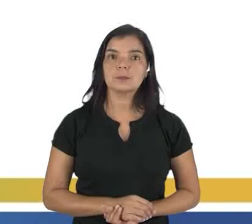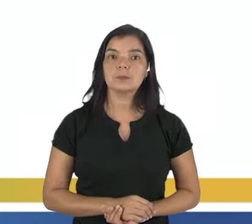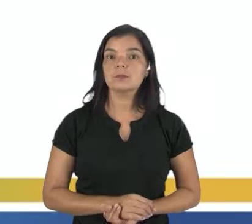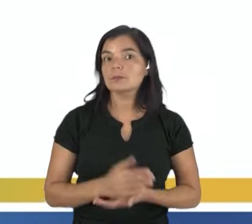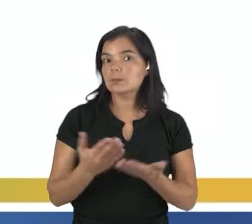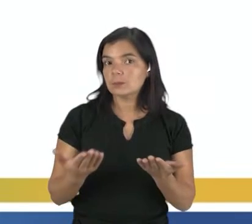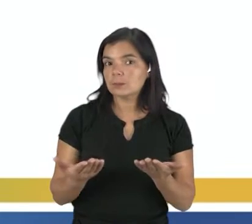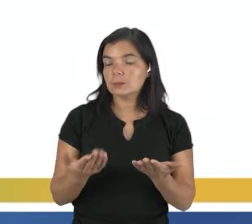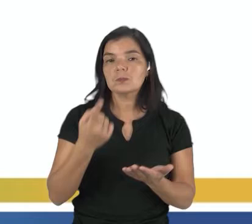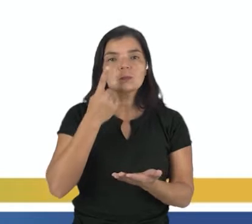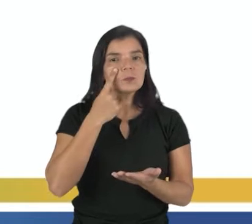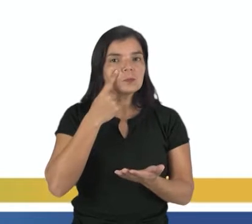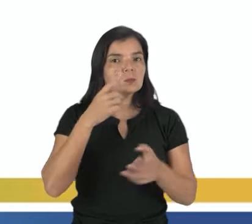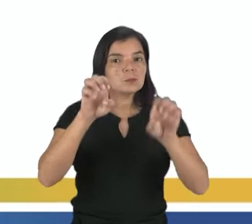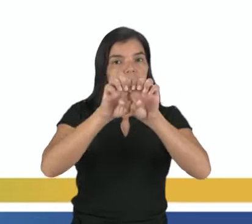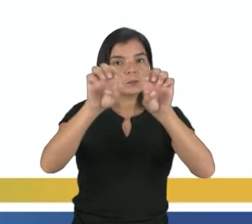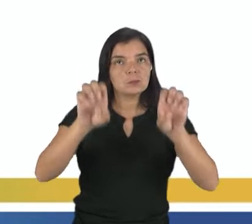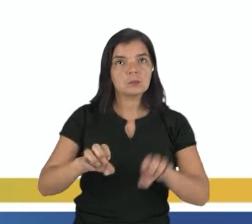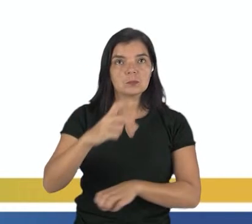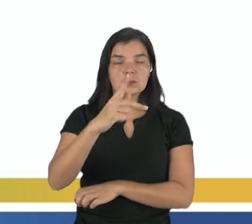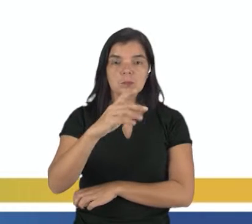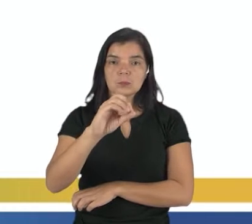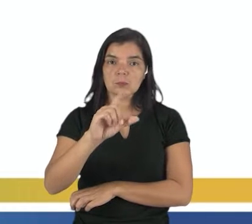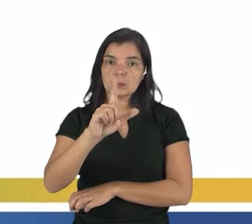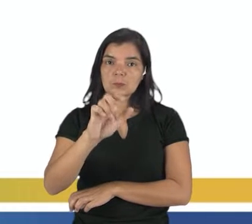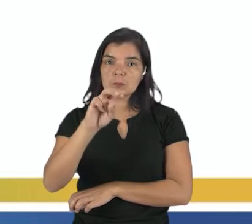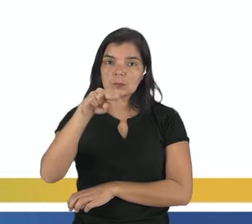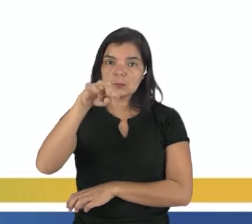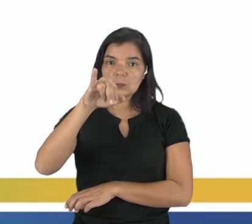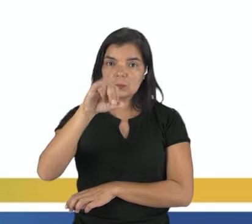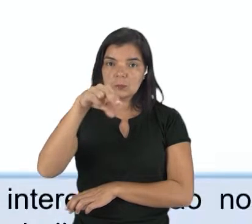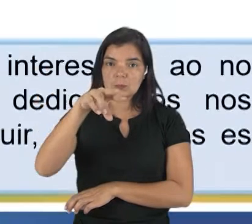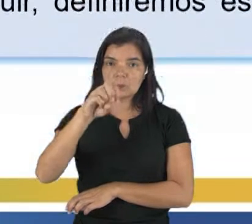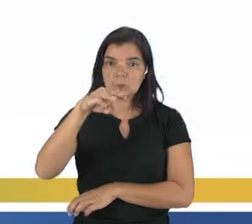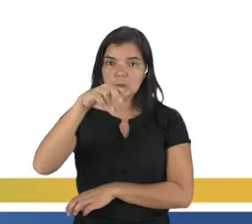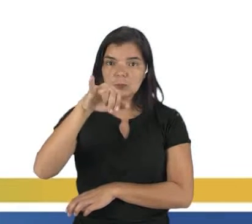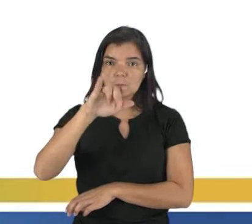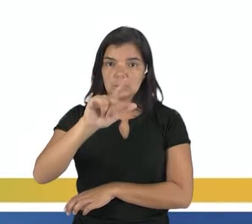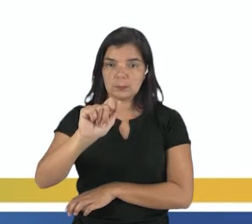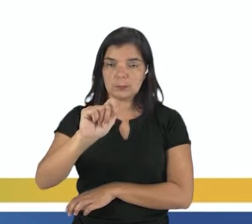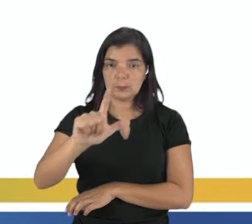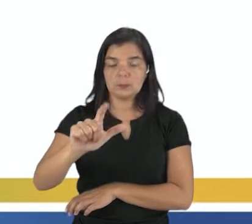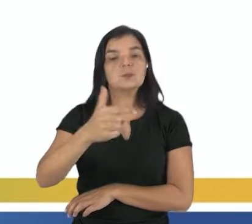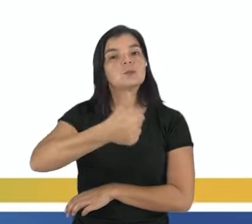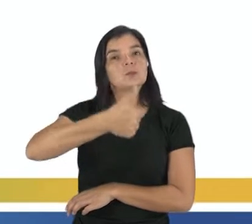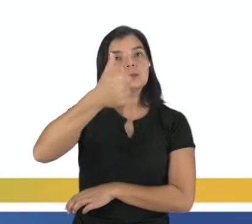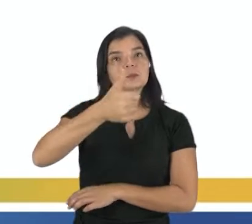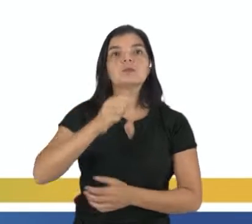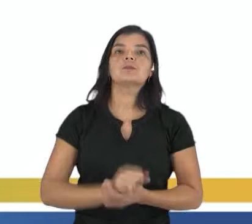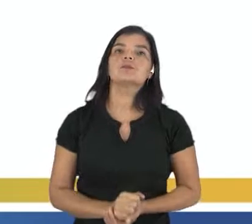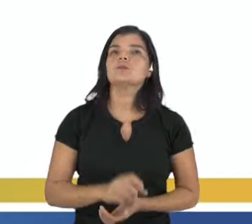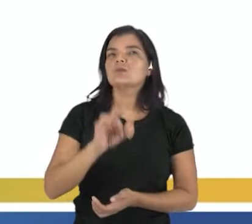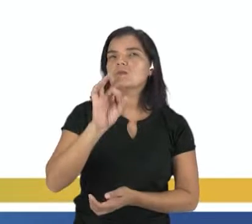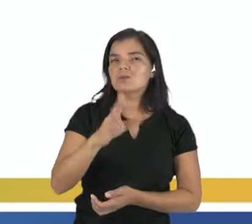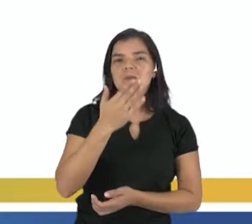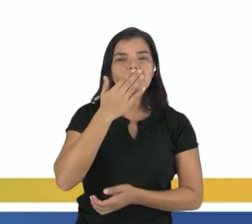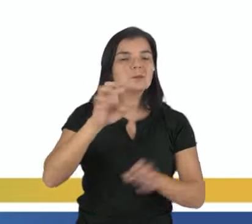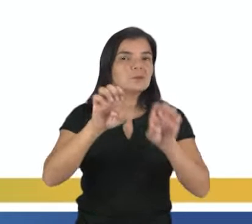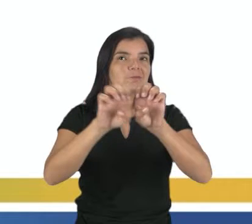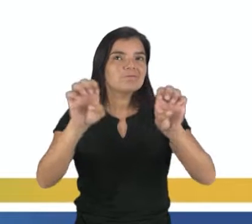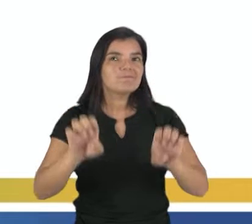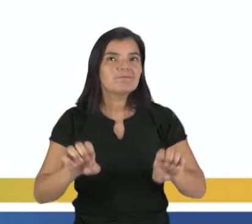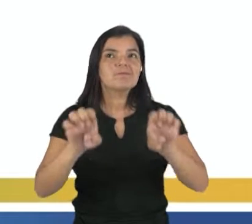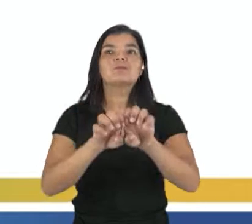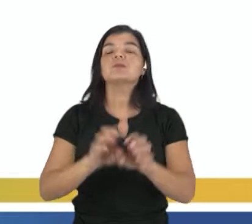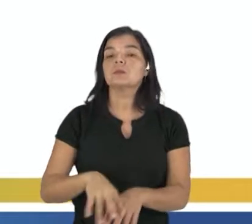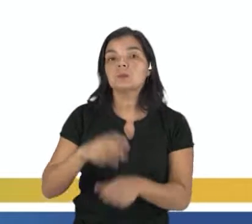então agora vamos ver as equações polinomiais do primeiro grau não será todo tipo de equação